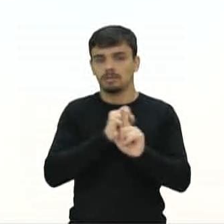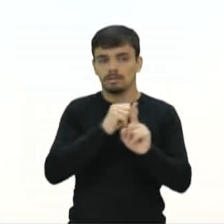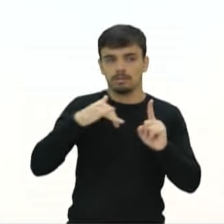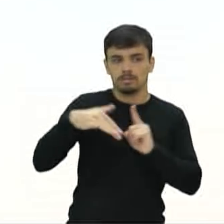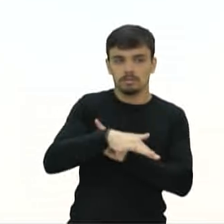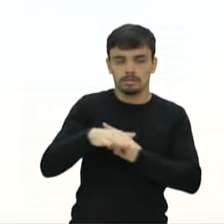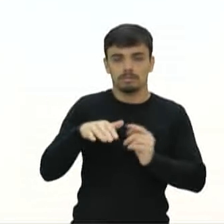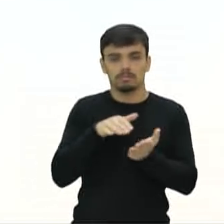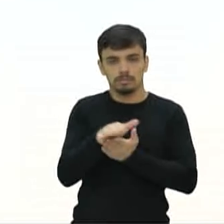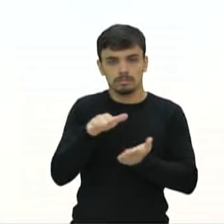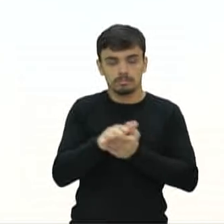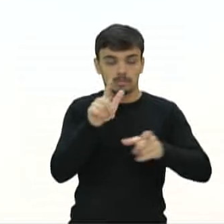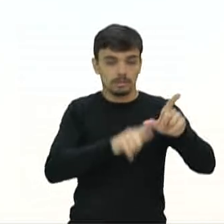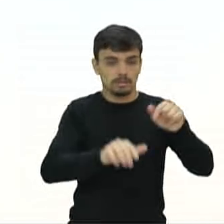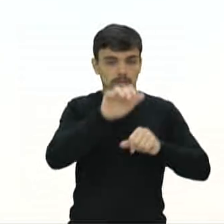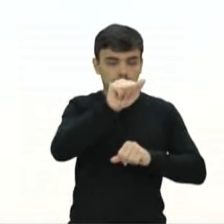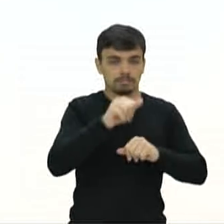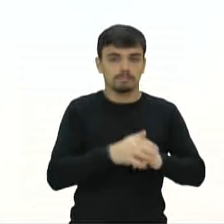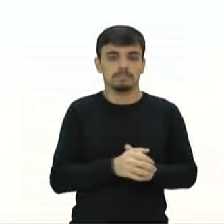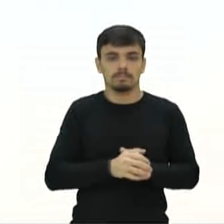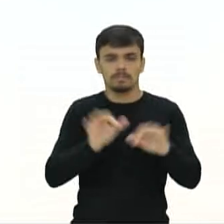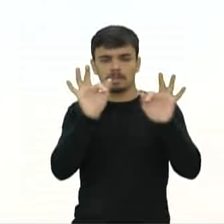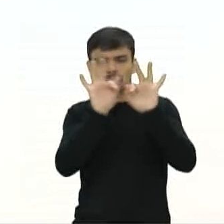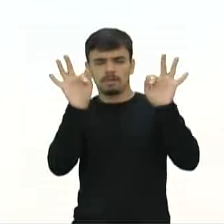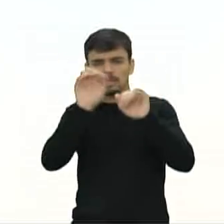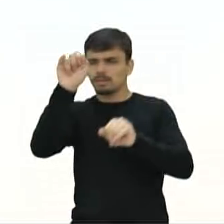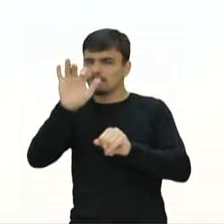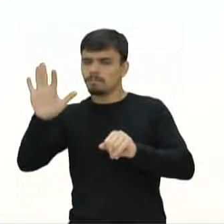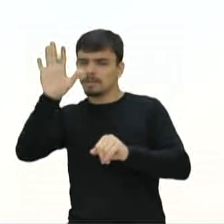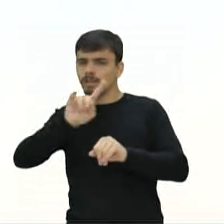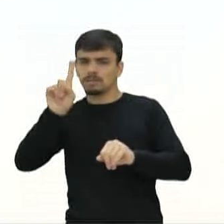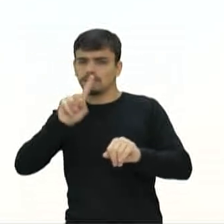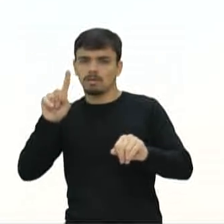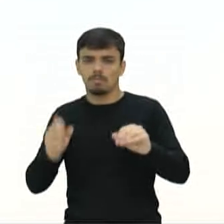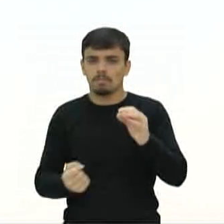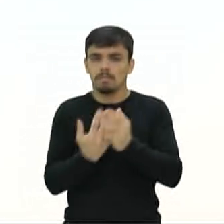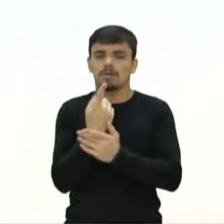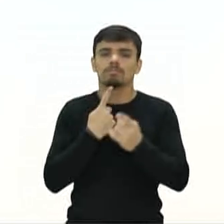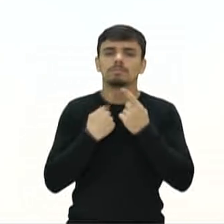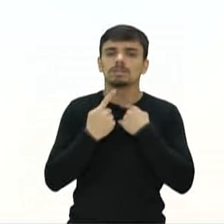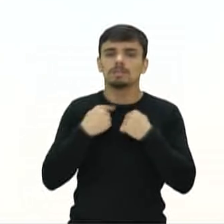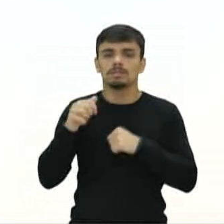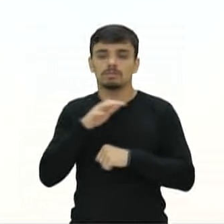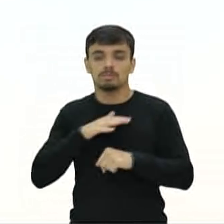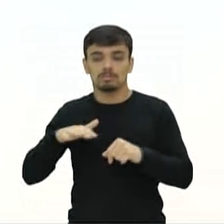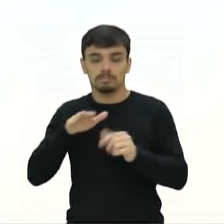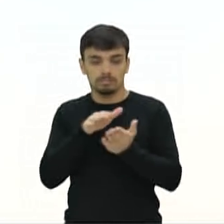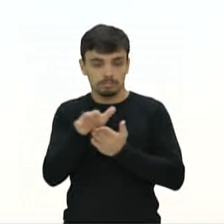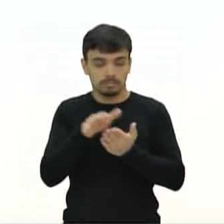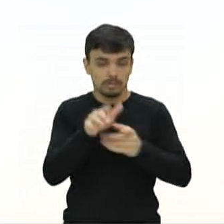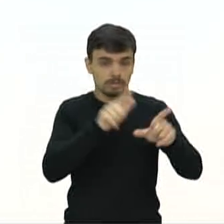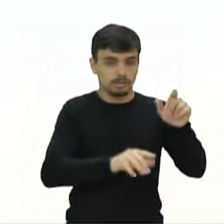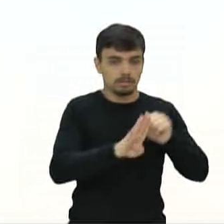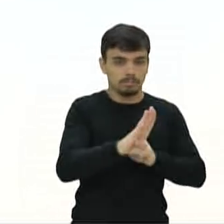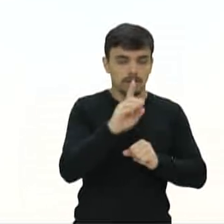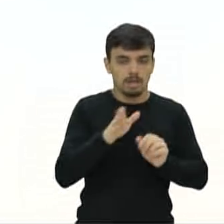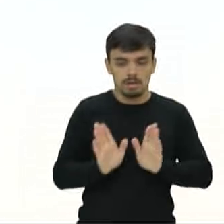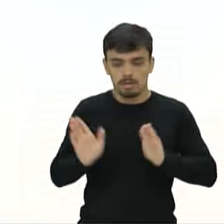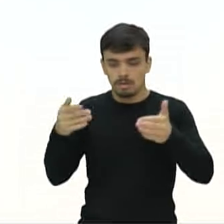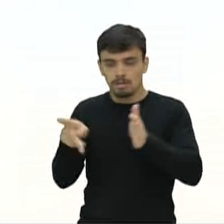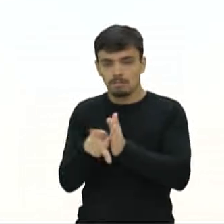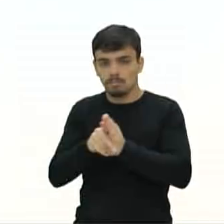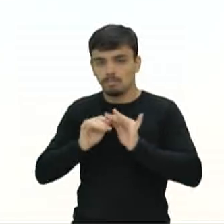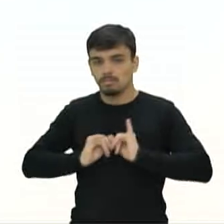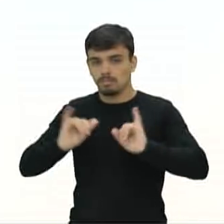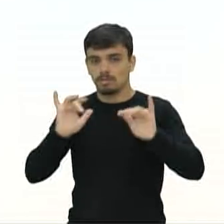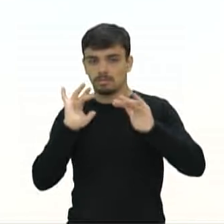de consumo. Letra A. Frases e imagens que não causam desejo no consumidor. Letra B. Direcionamento de propagandas